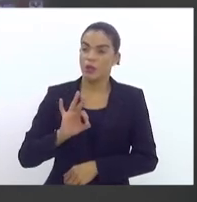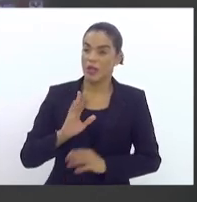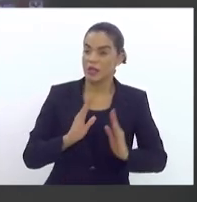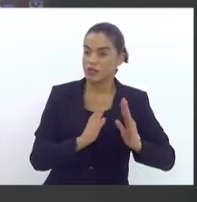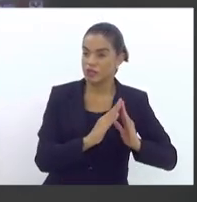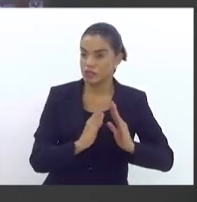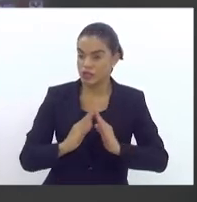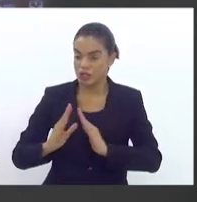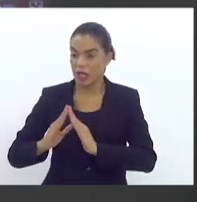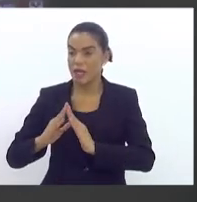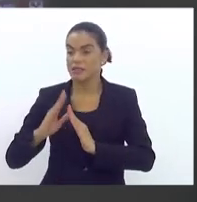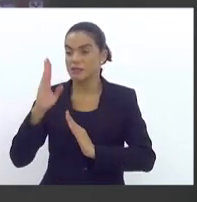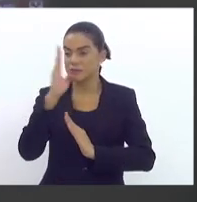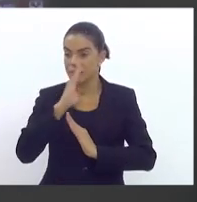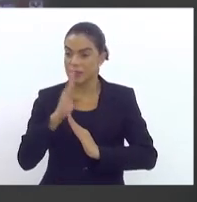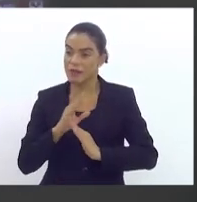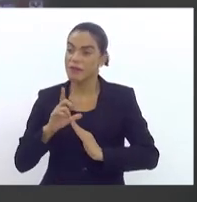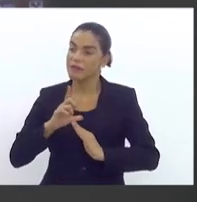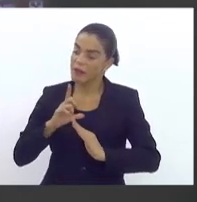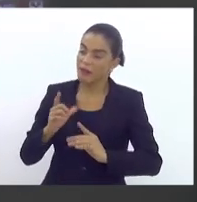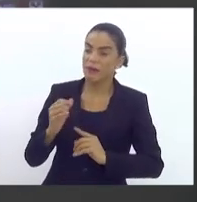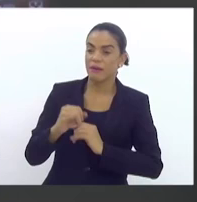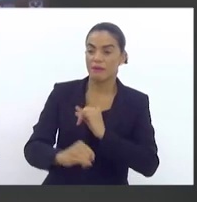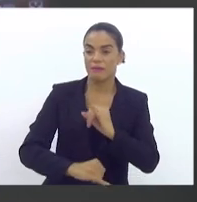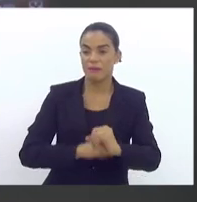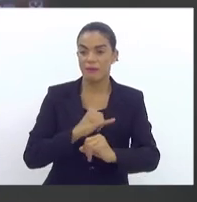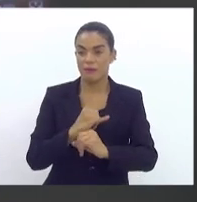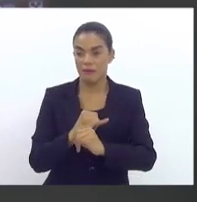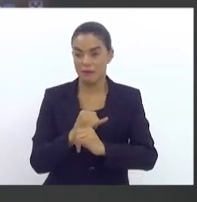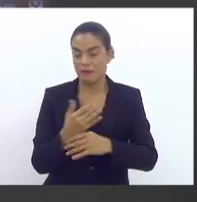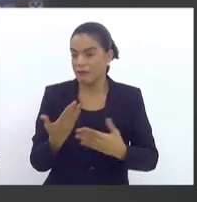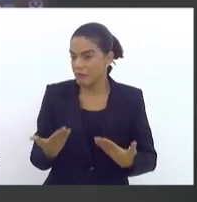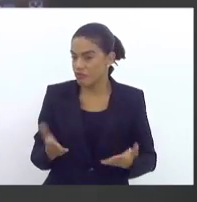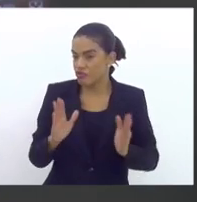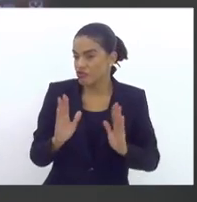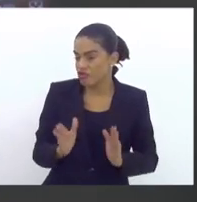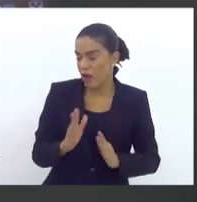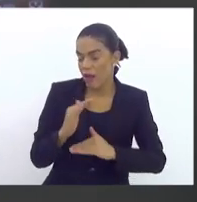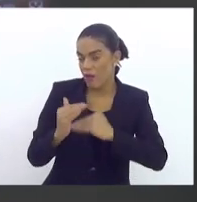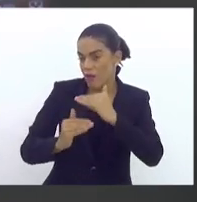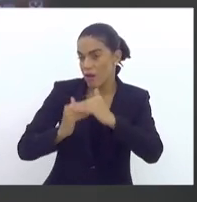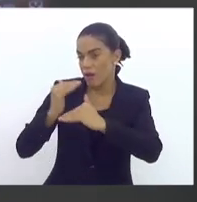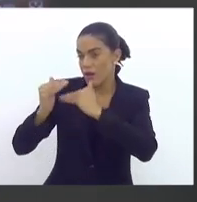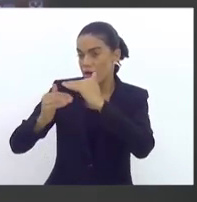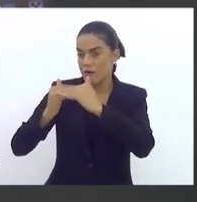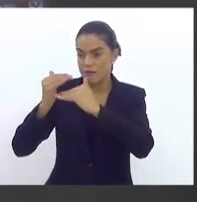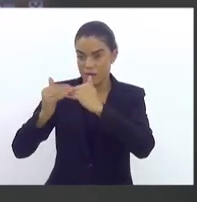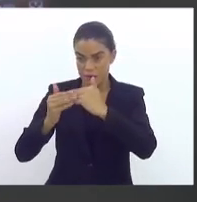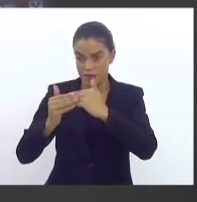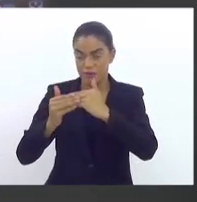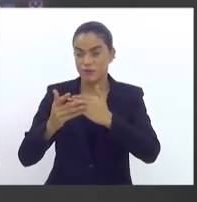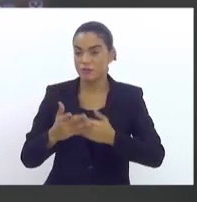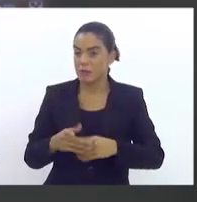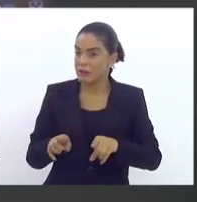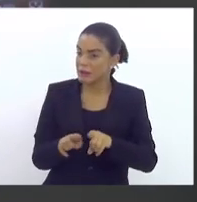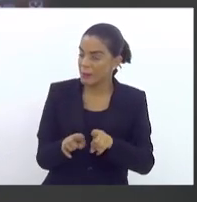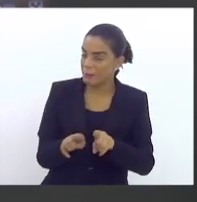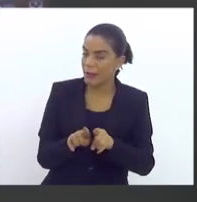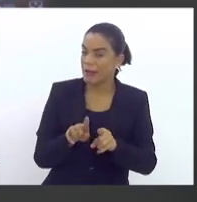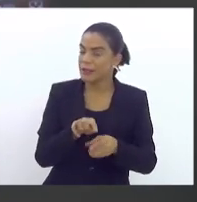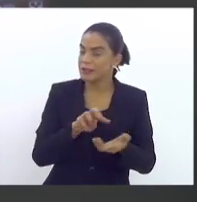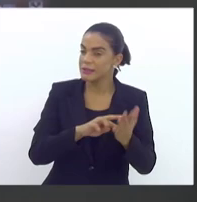domicílios brasileiros estão conectados com a internet então isso já é um avanço não só no mundo mas é uma tendência